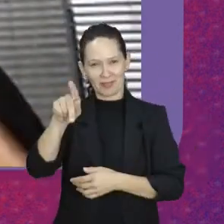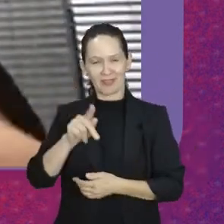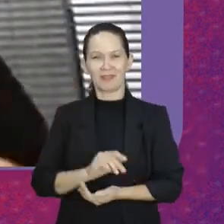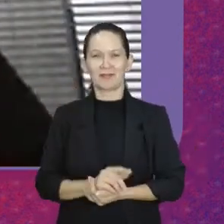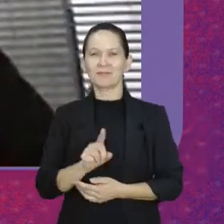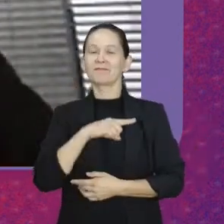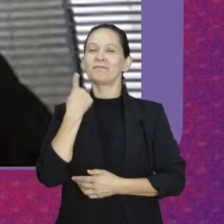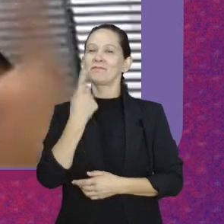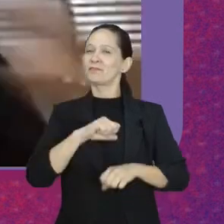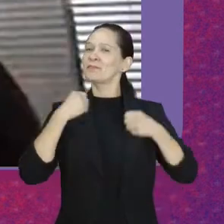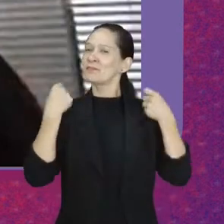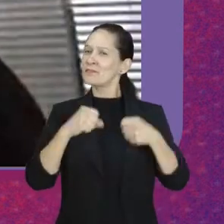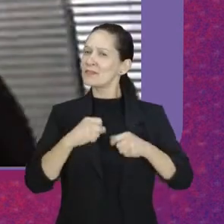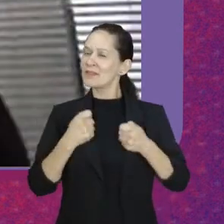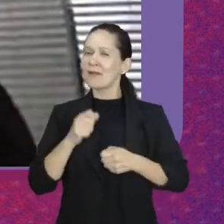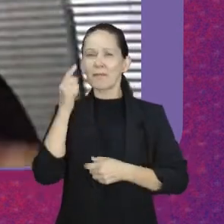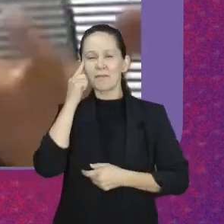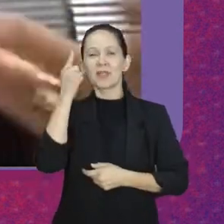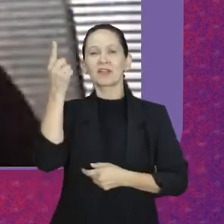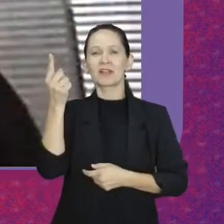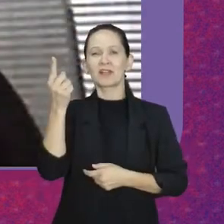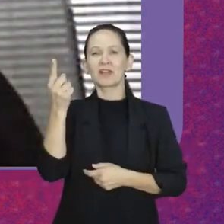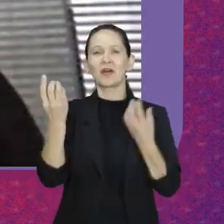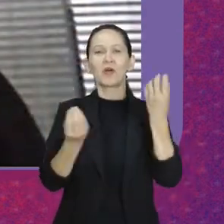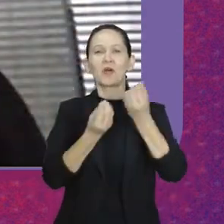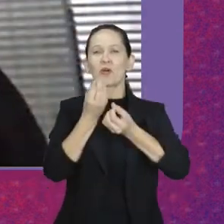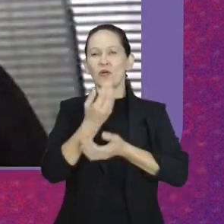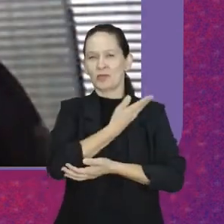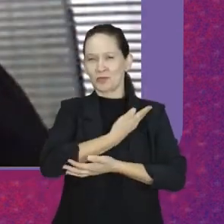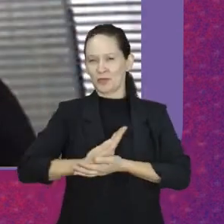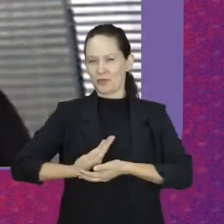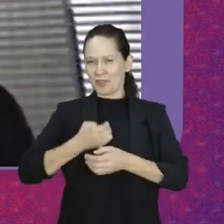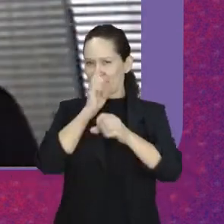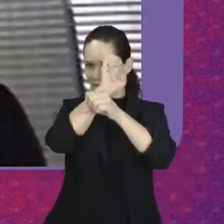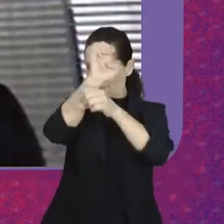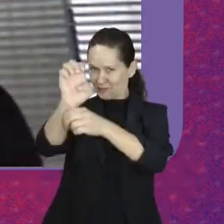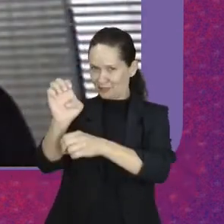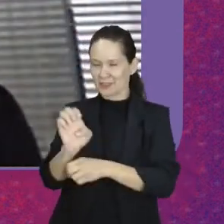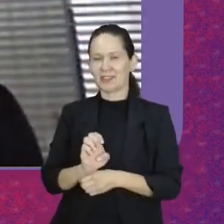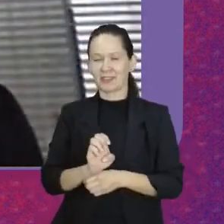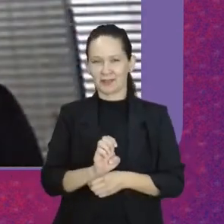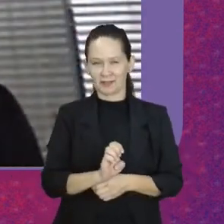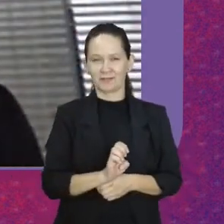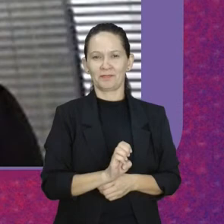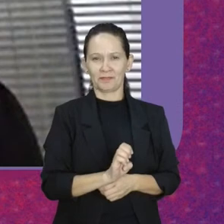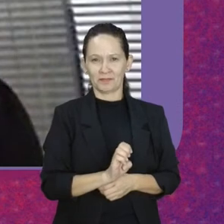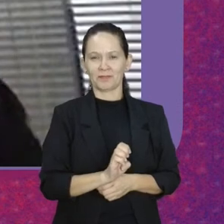nós precisamos pensar em um Estado que